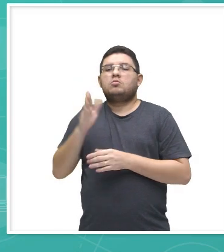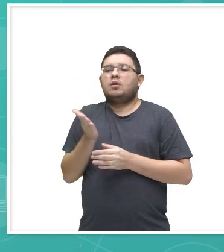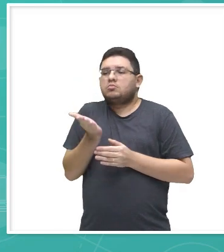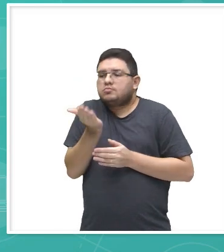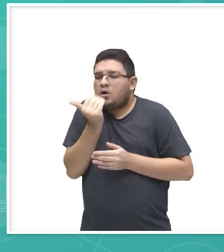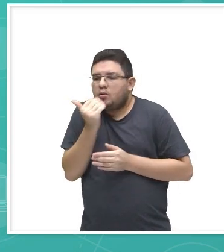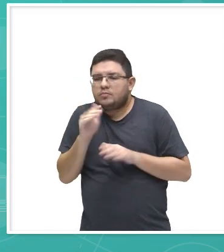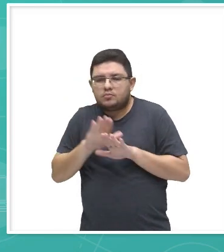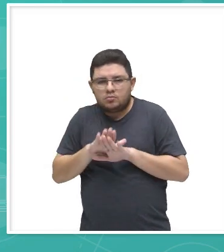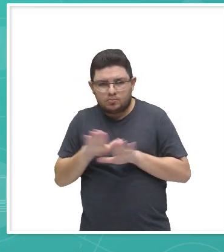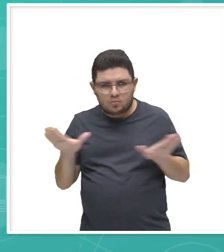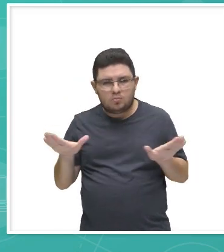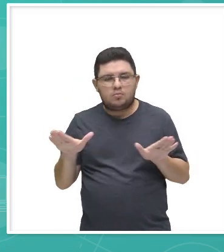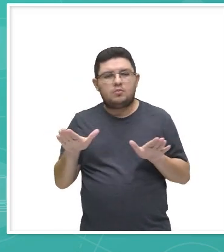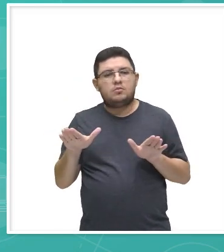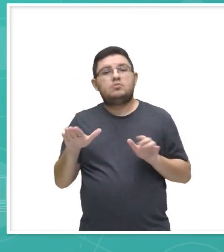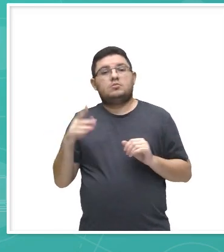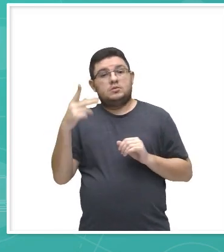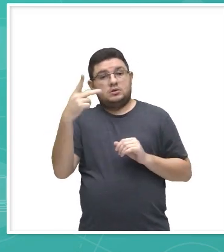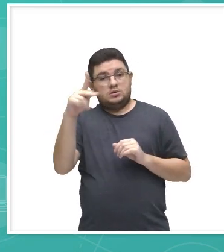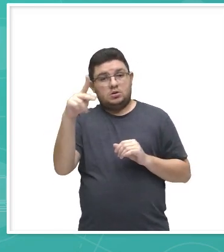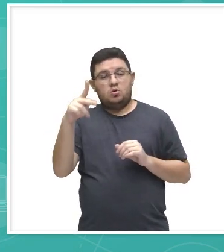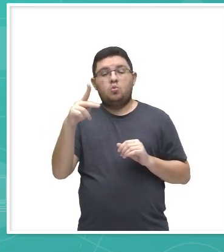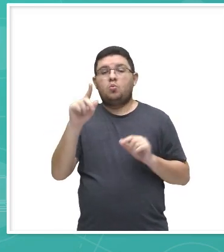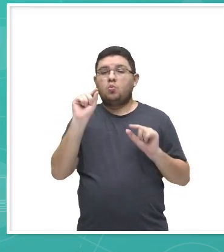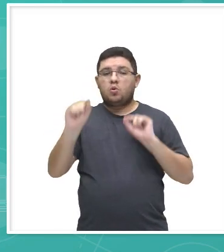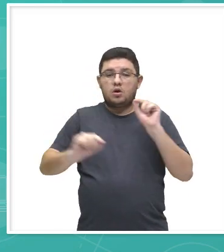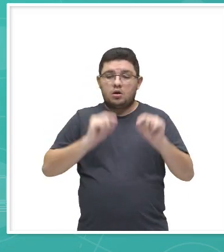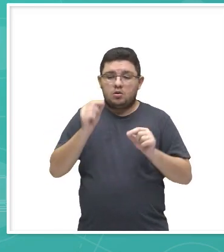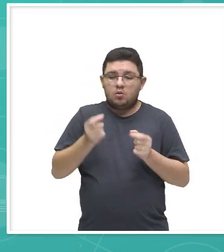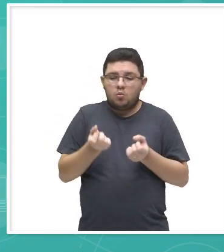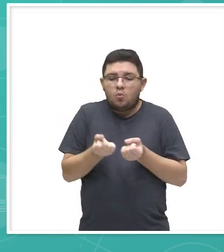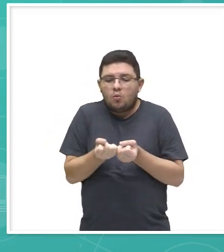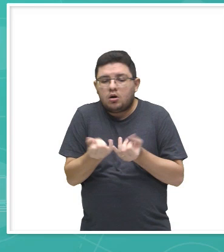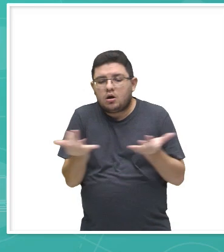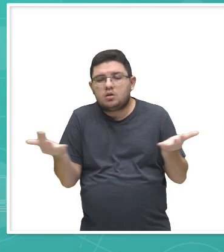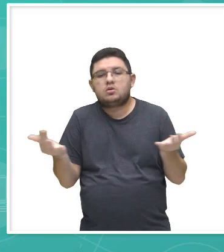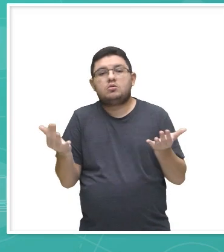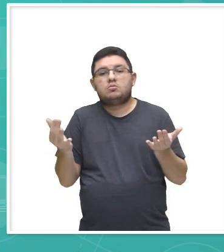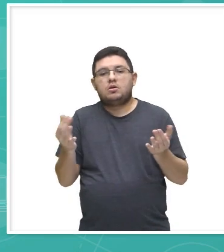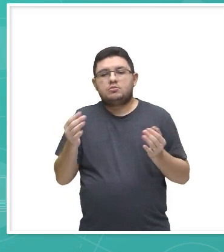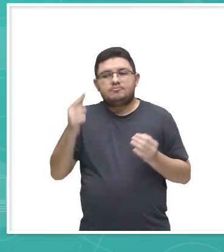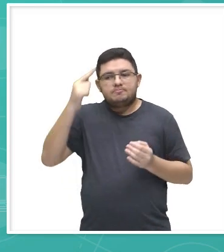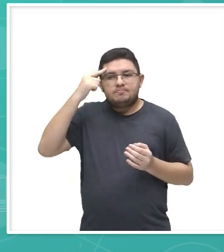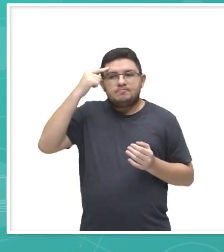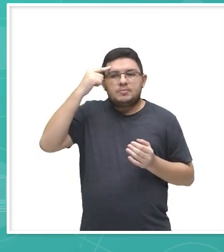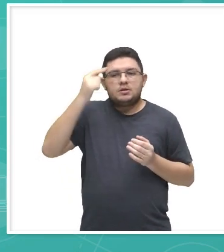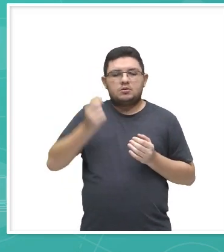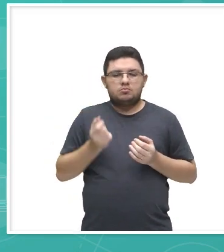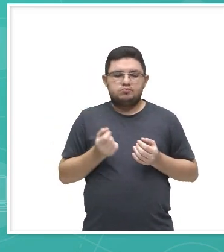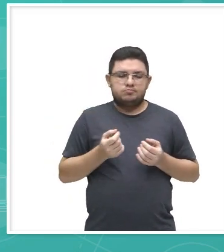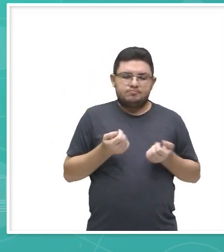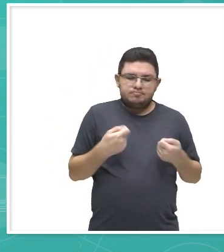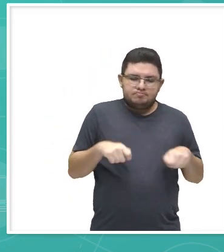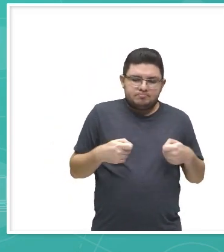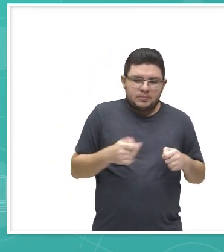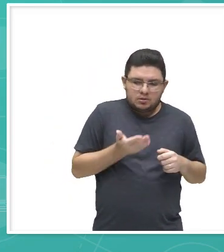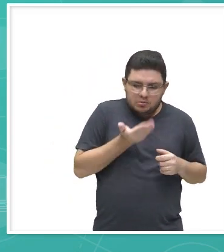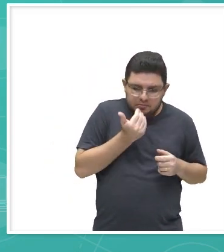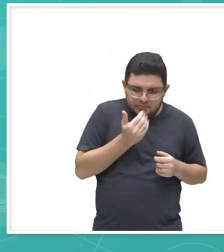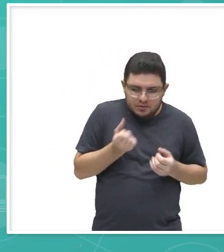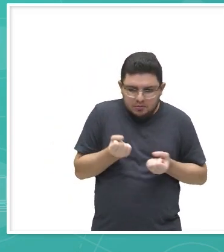você vai produzir numa menor escala ali para o seu próprio consumo, né? Se você tem aí, por exemplo,